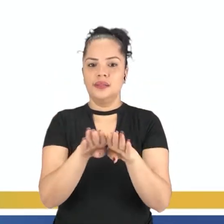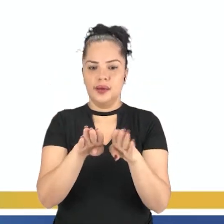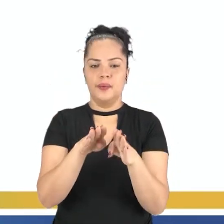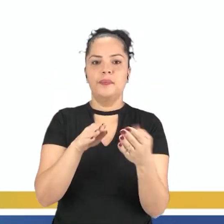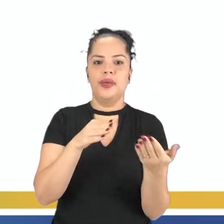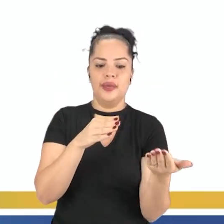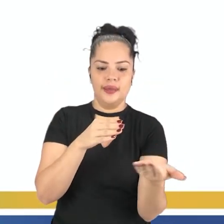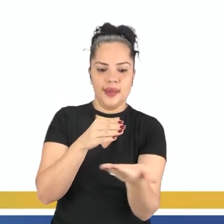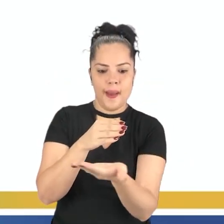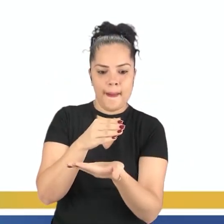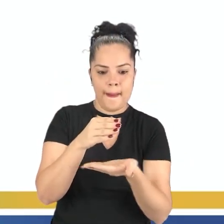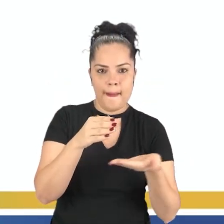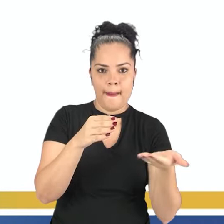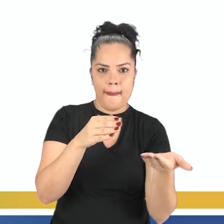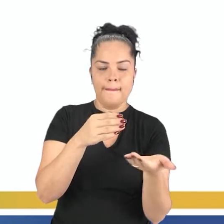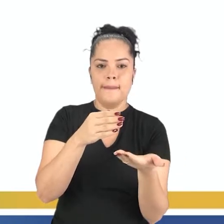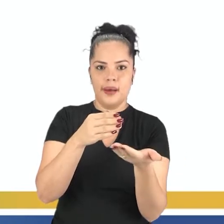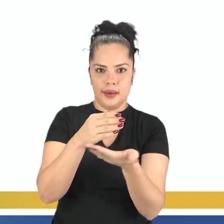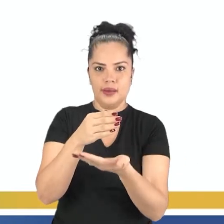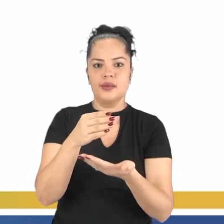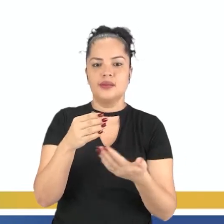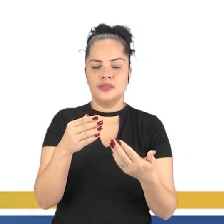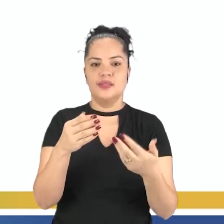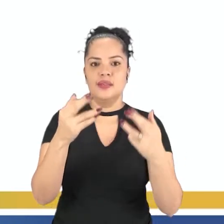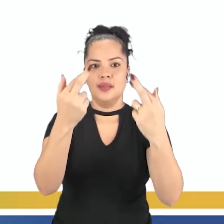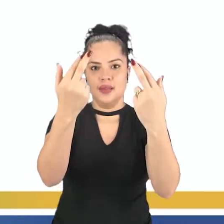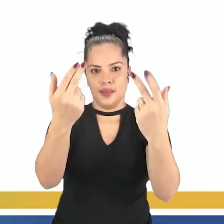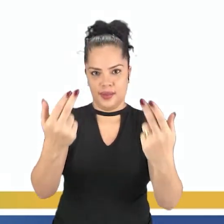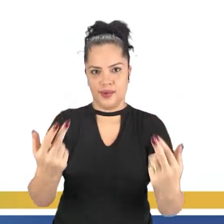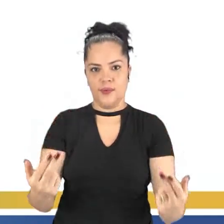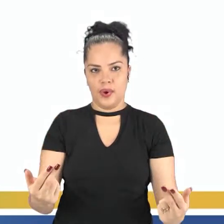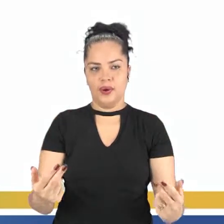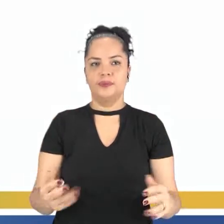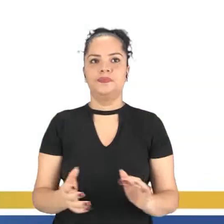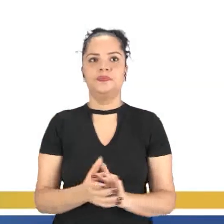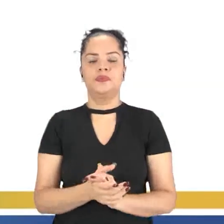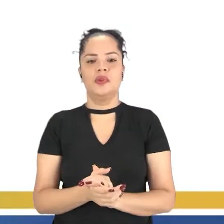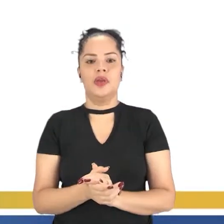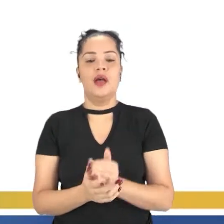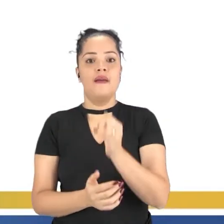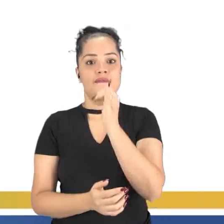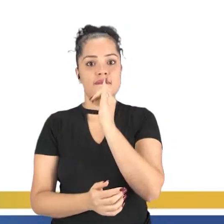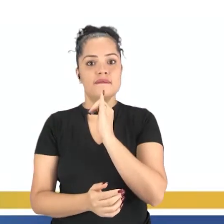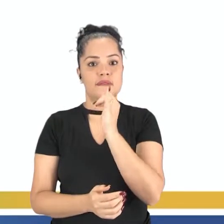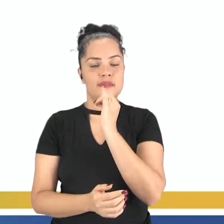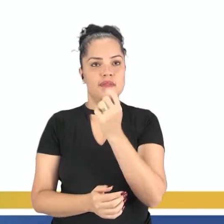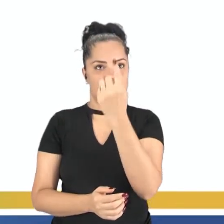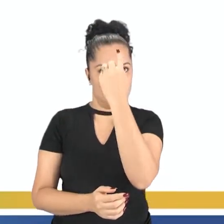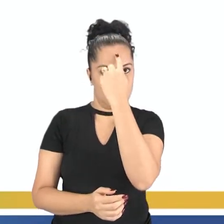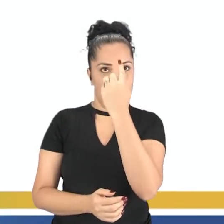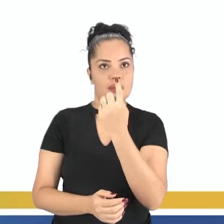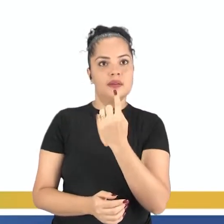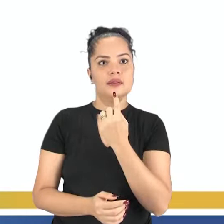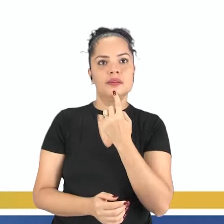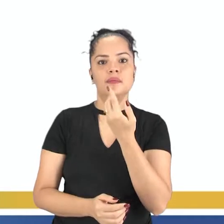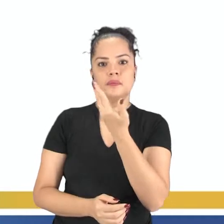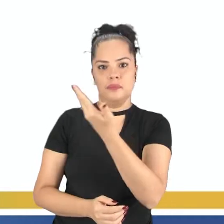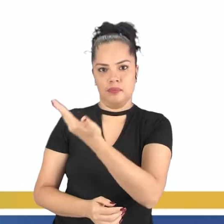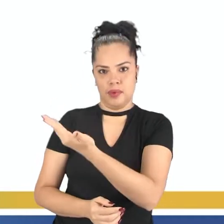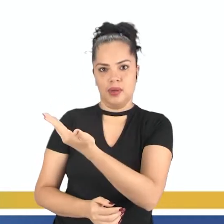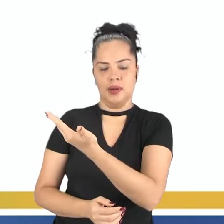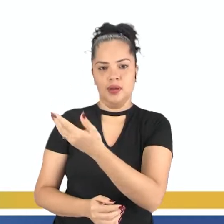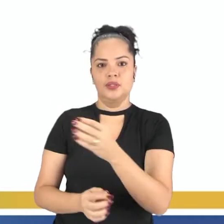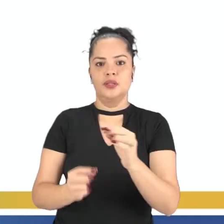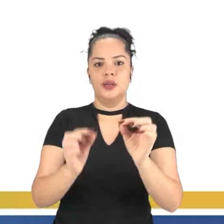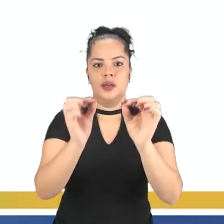quais concorrem as faces laterais e assim por diante. Então observe, gente, ó. Aí nós temos a representação clássica de um